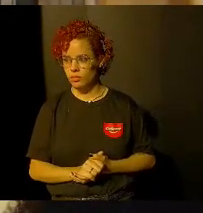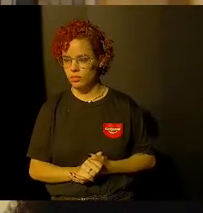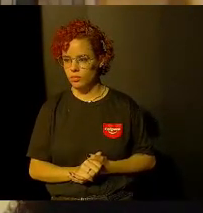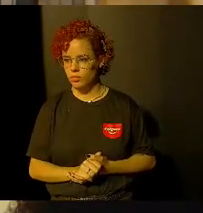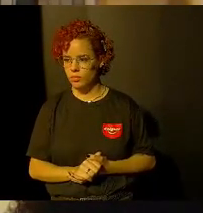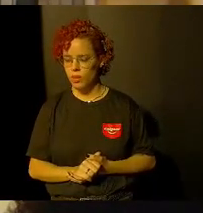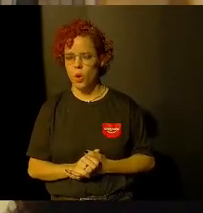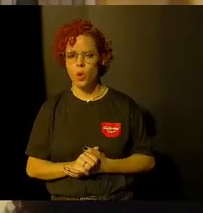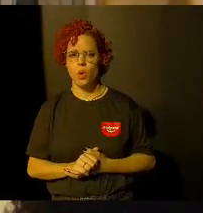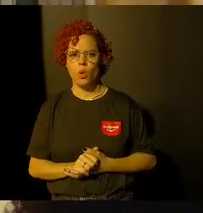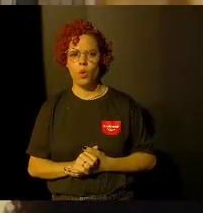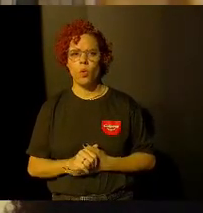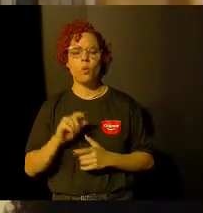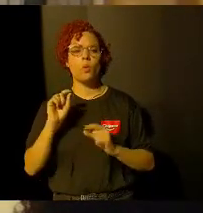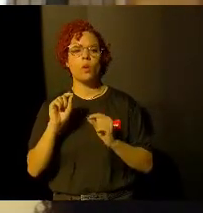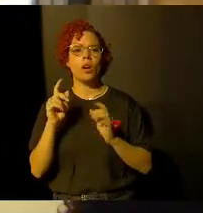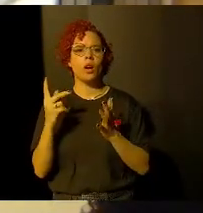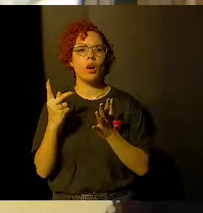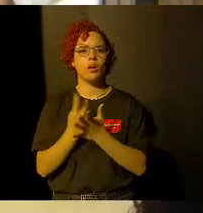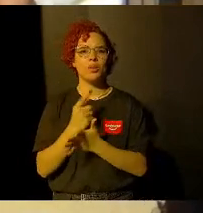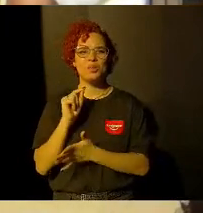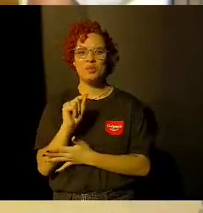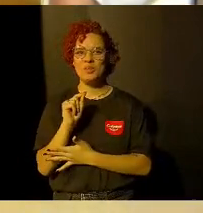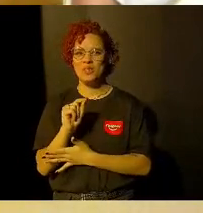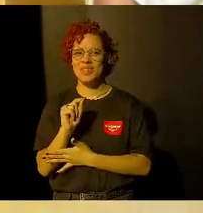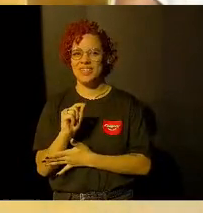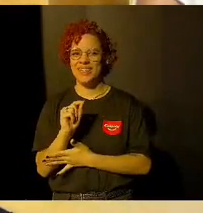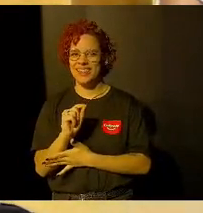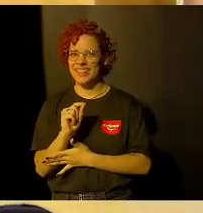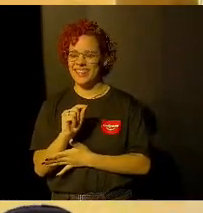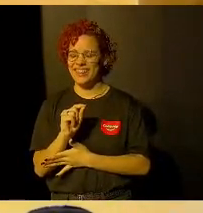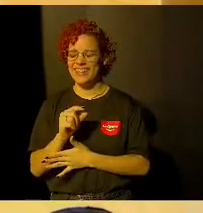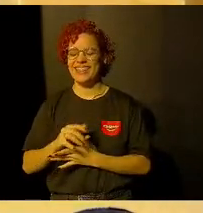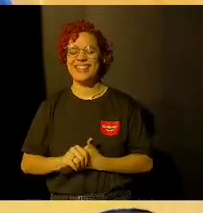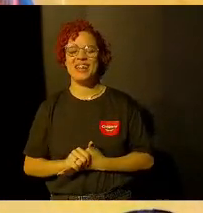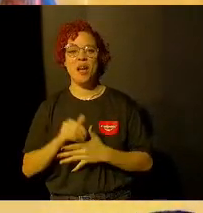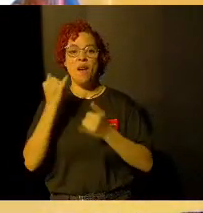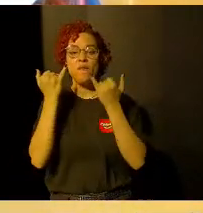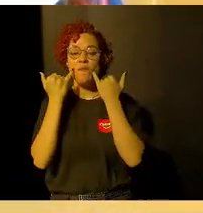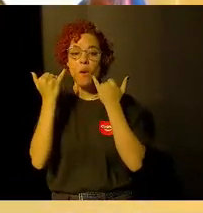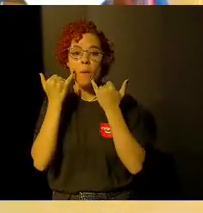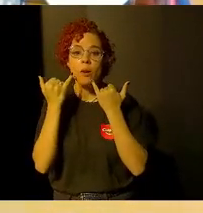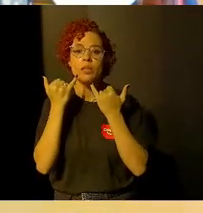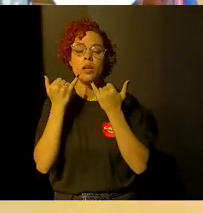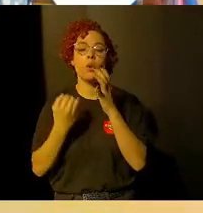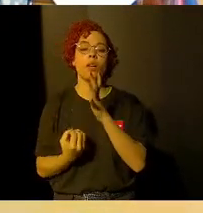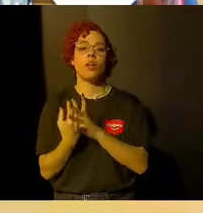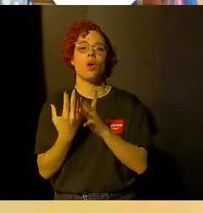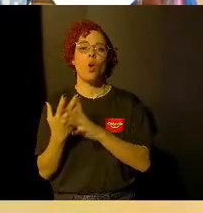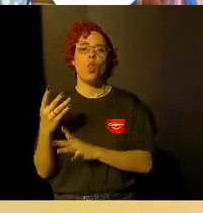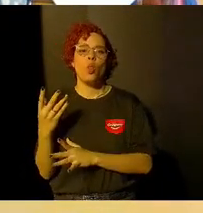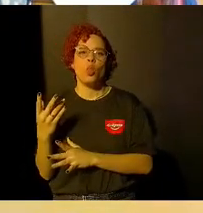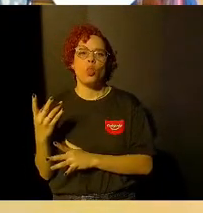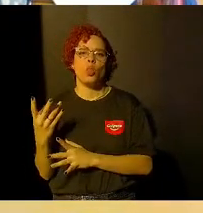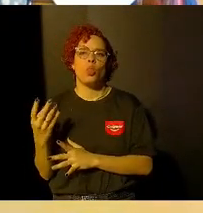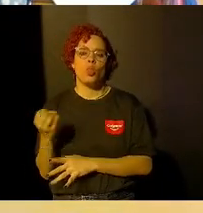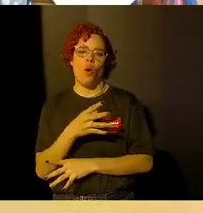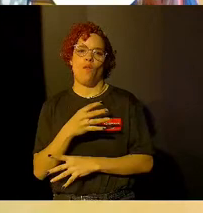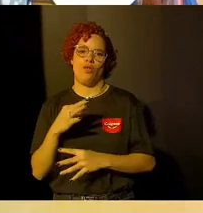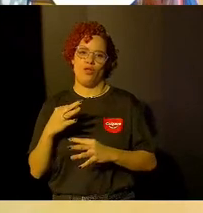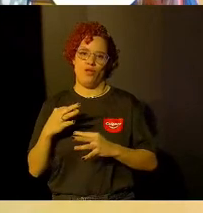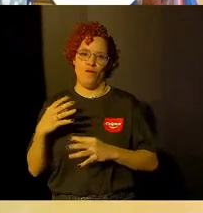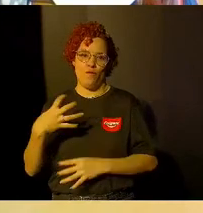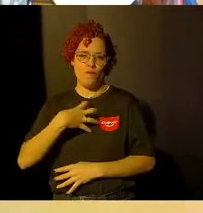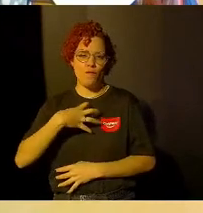não é do acesso e da partilha da informação criou-se mais um novo veículo de divulgação